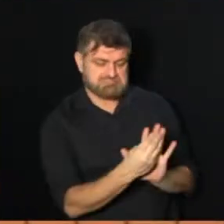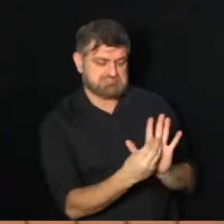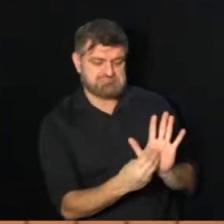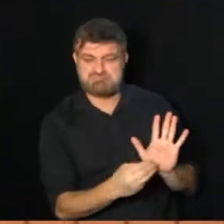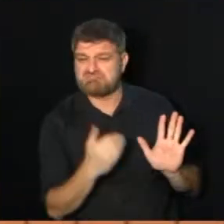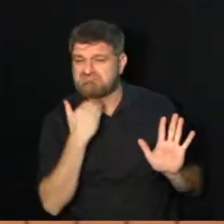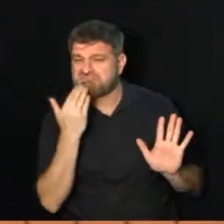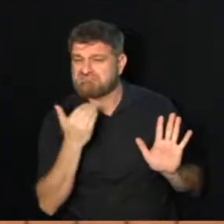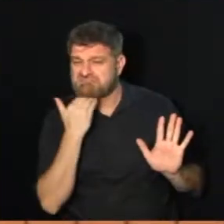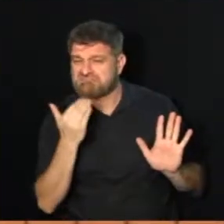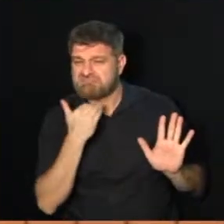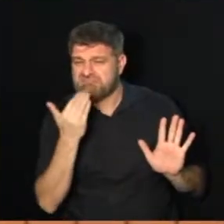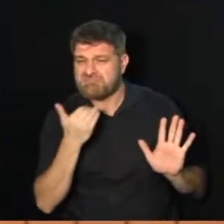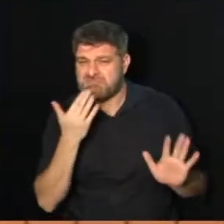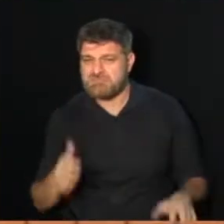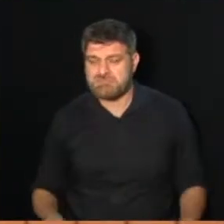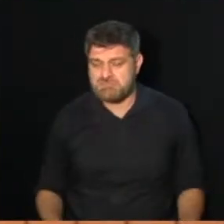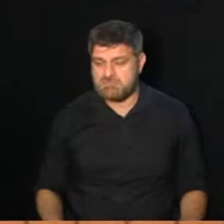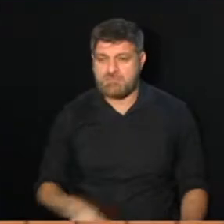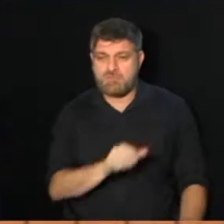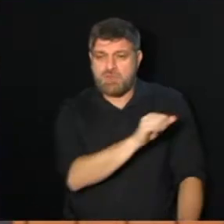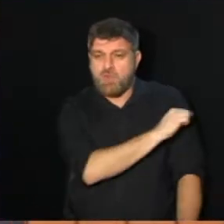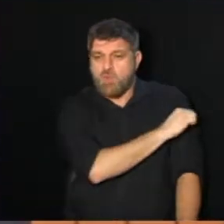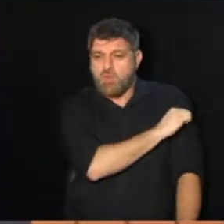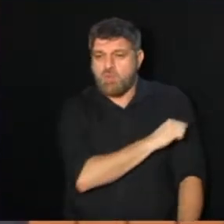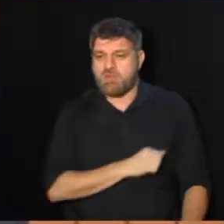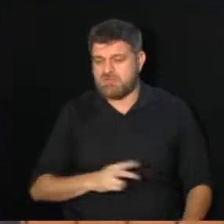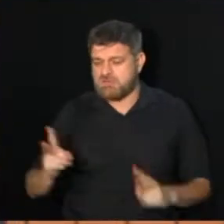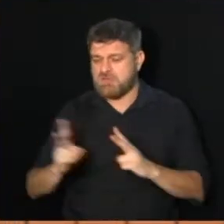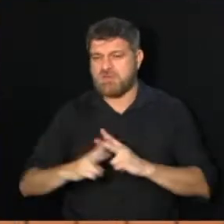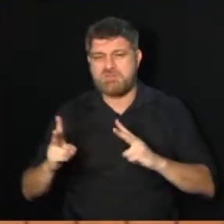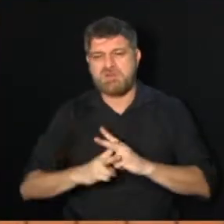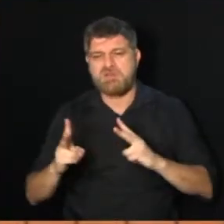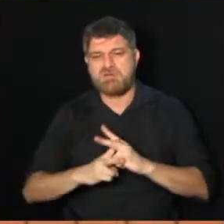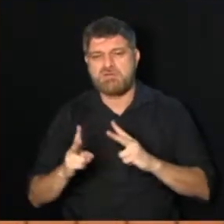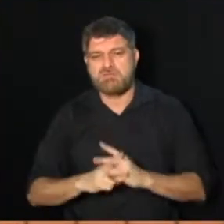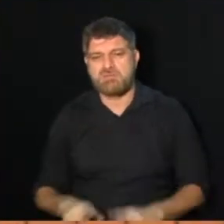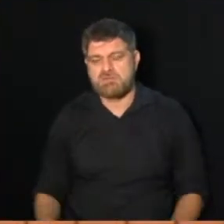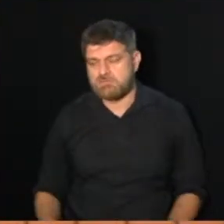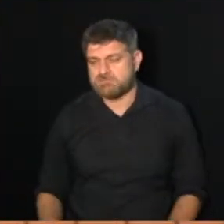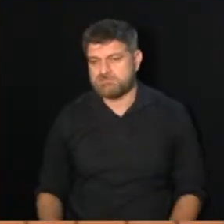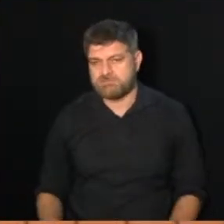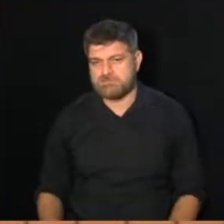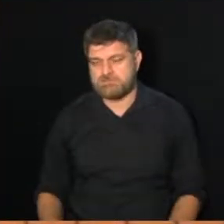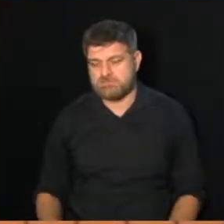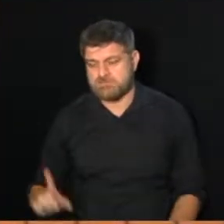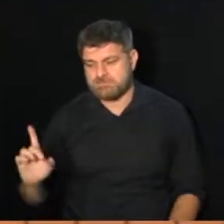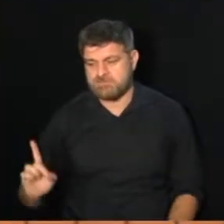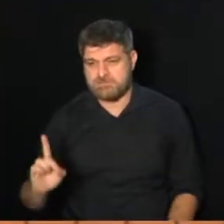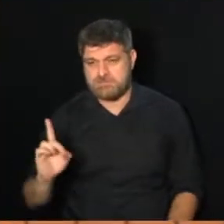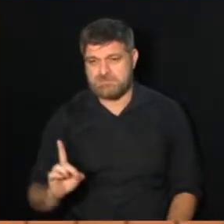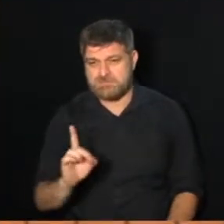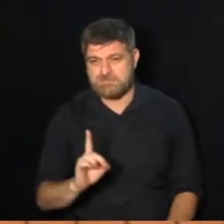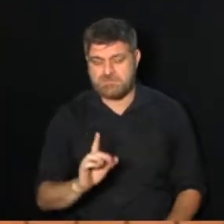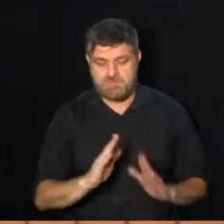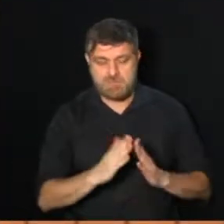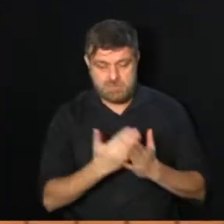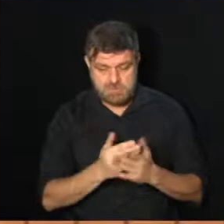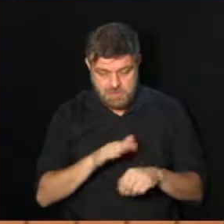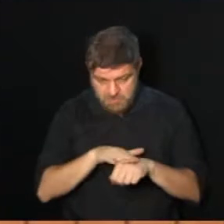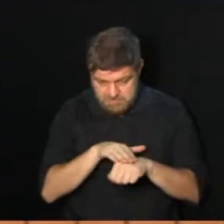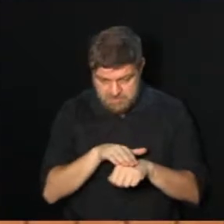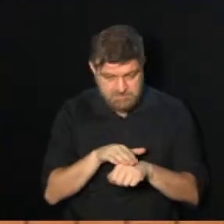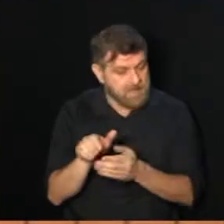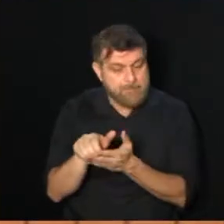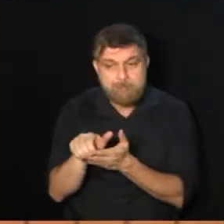feito, e aquele aluno que se envolveu na briga, na confusão, era convidado, né, a se retirar da